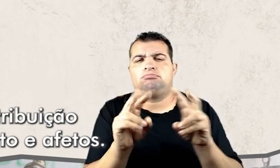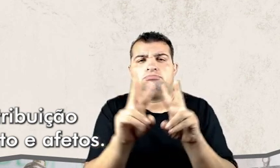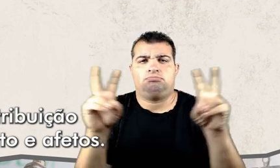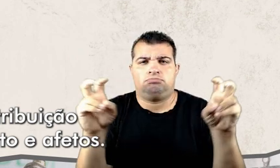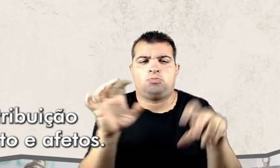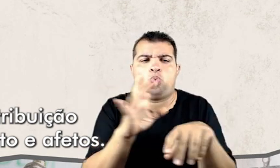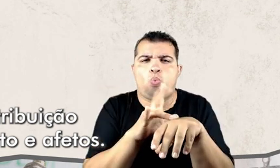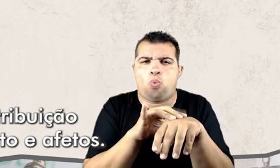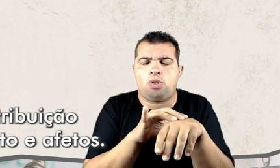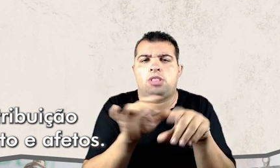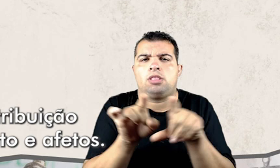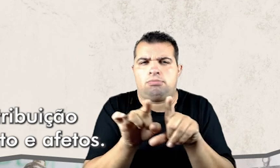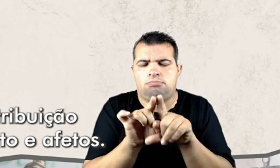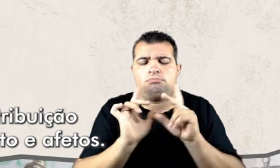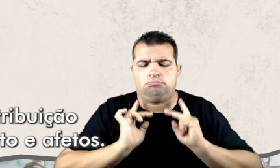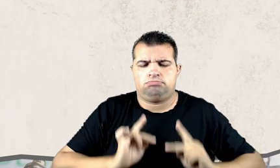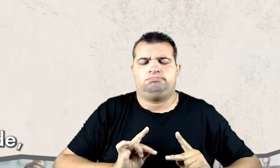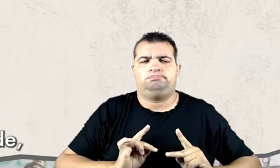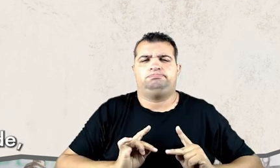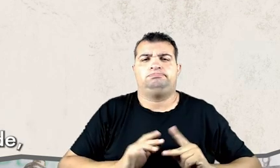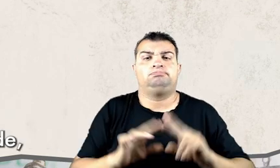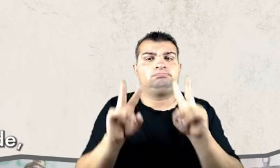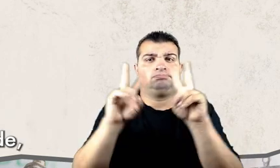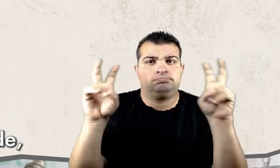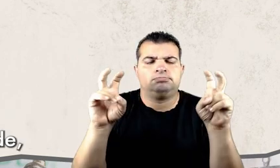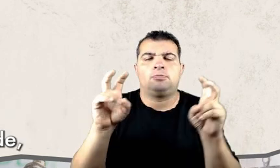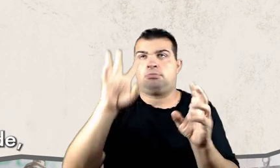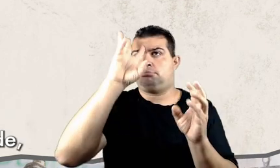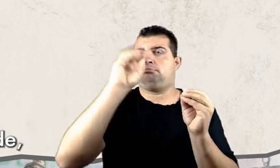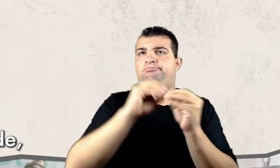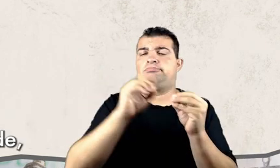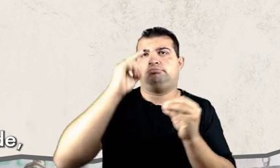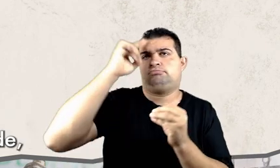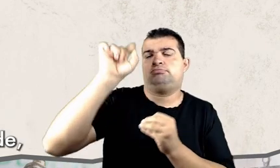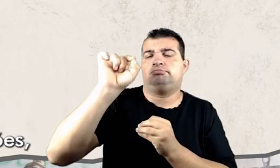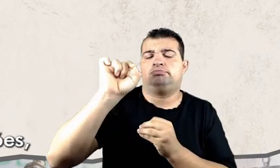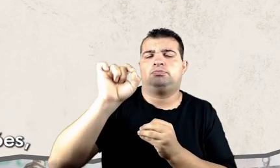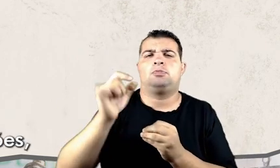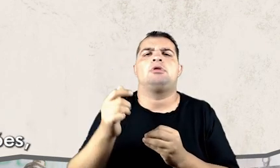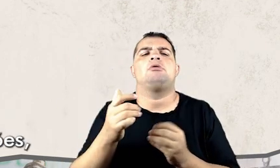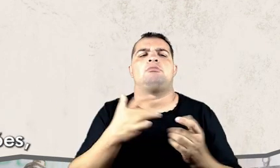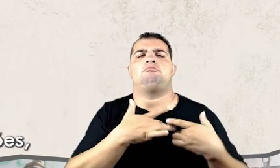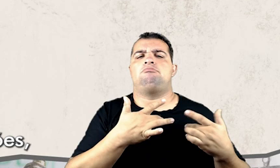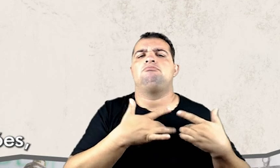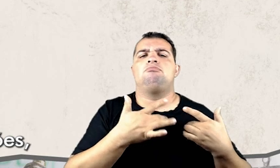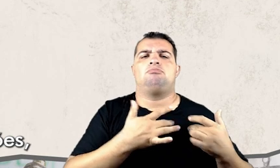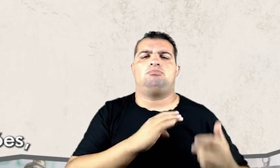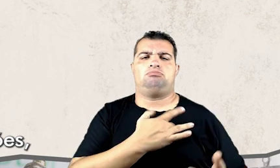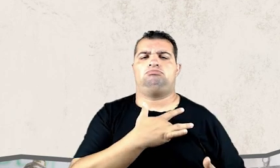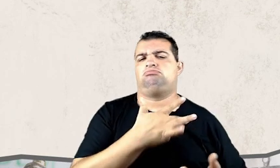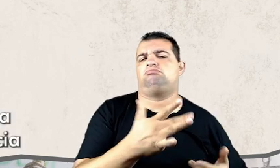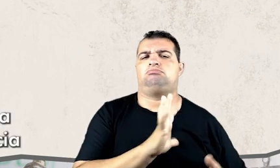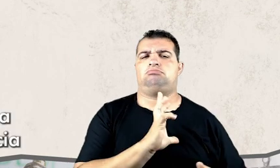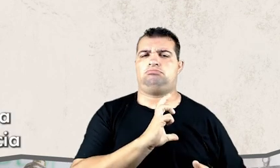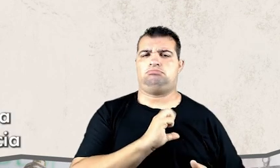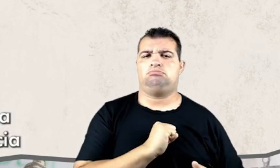para tratar de temas como adoecimento e afetos. Os temas sobre a subjetividade, sobre os afetos, sobre as